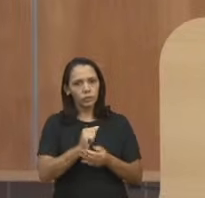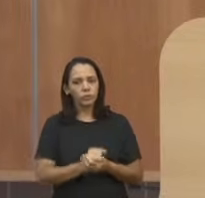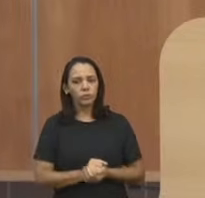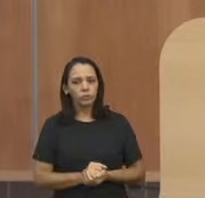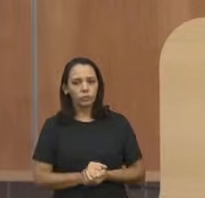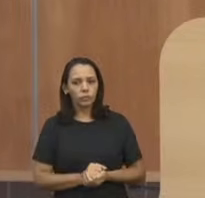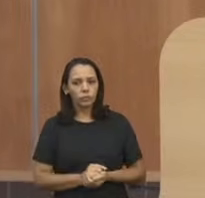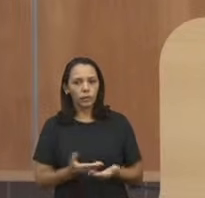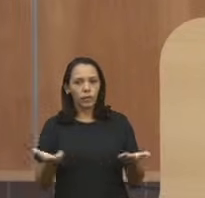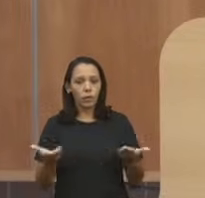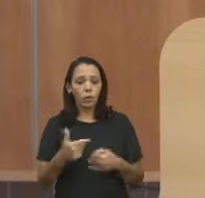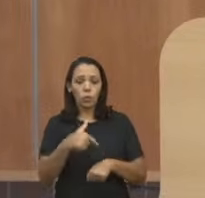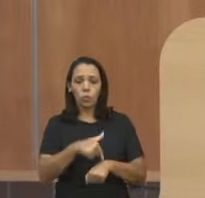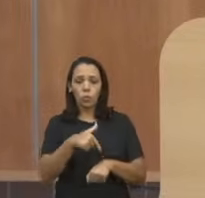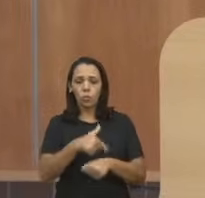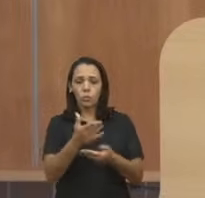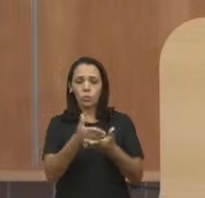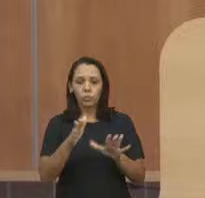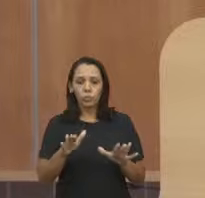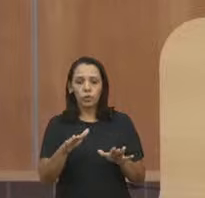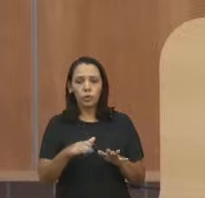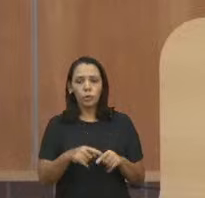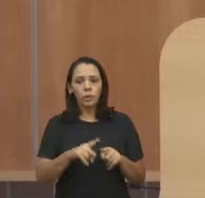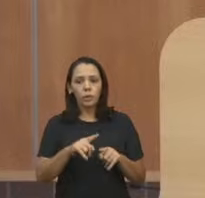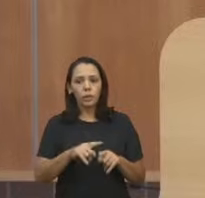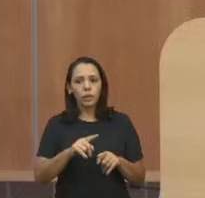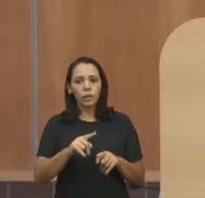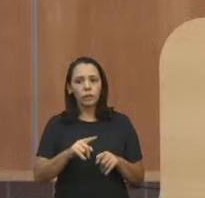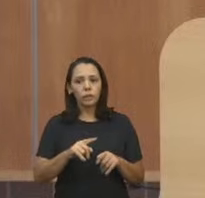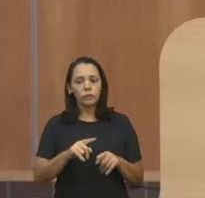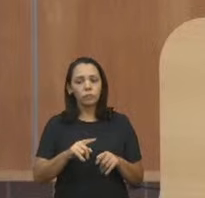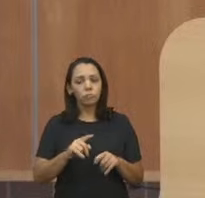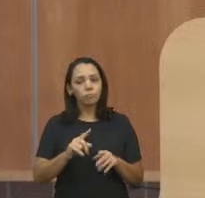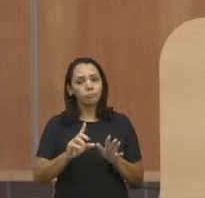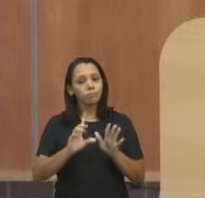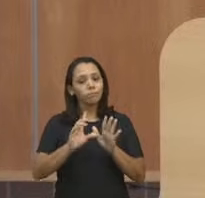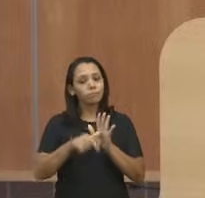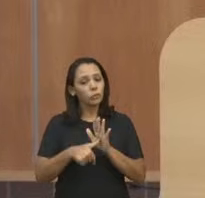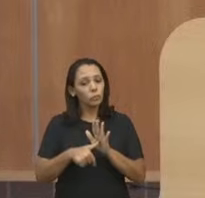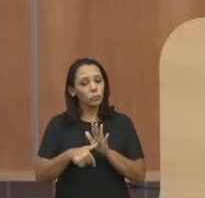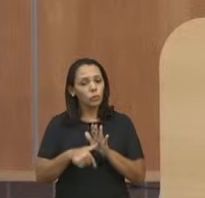tem mais tempo hábil para isso, mas talvez numa próxima legislatura